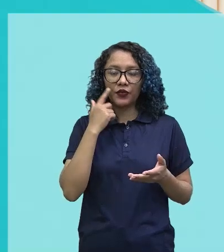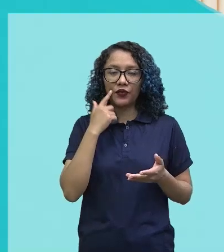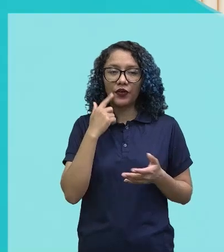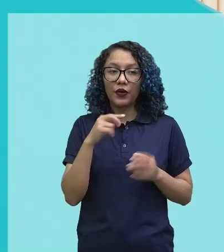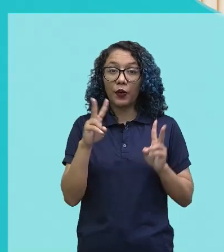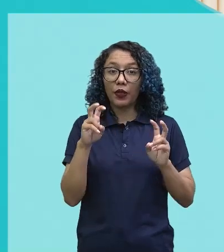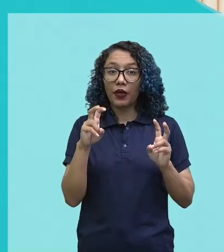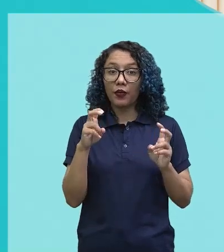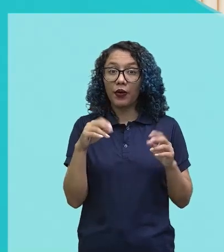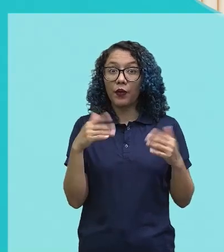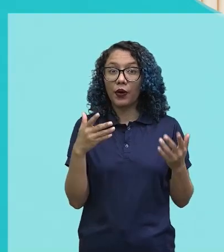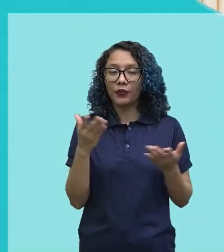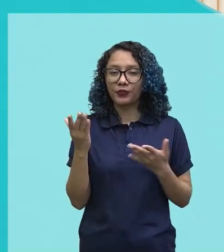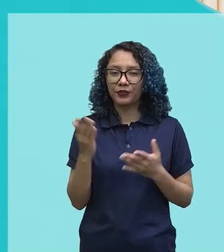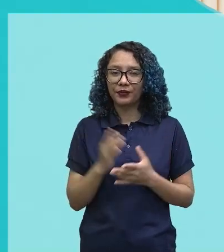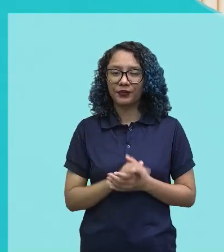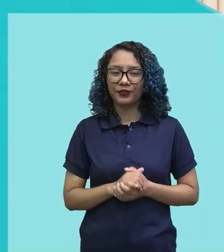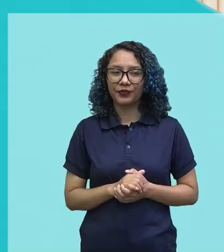da nossa aula de hoje.